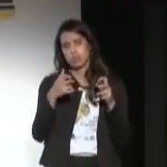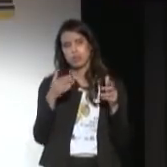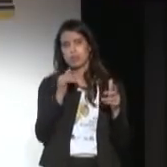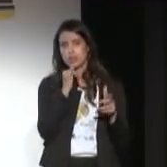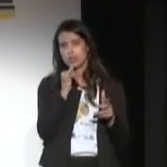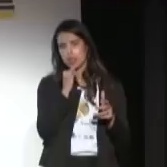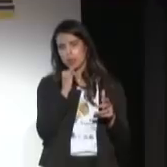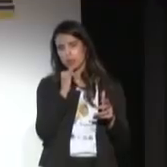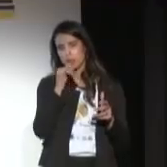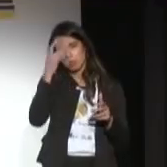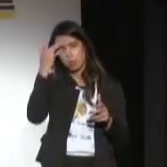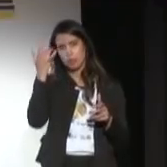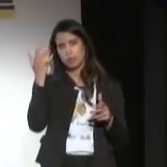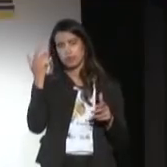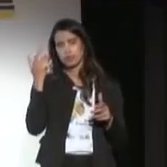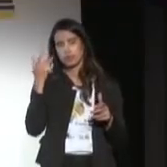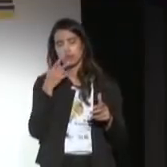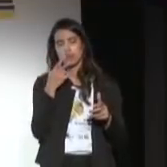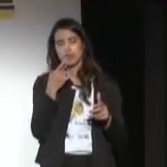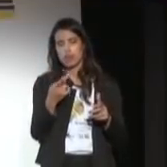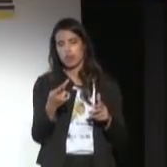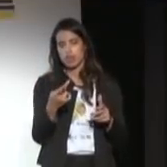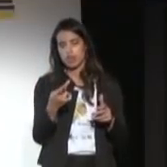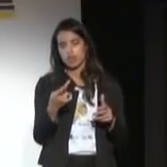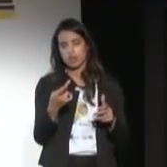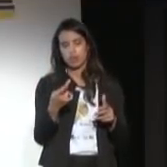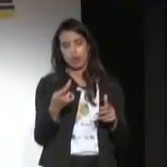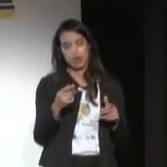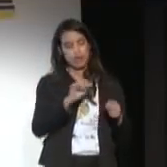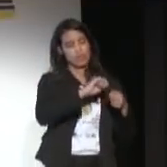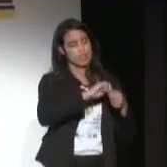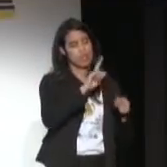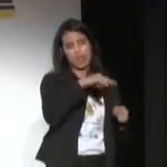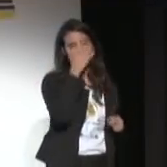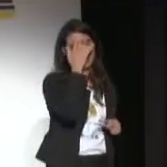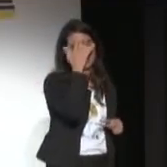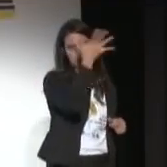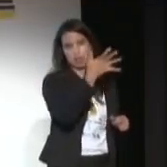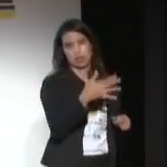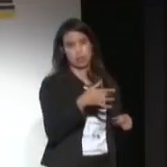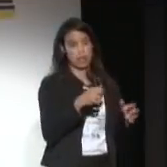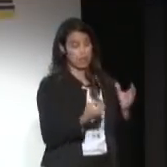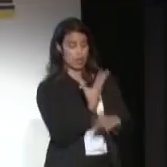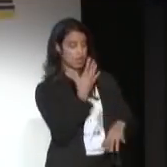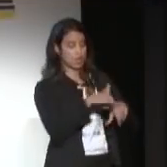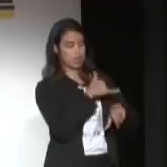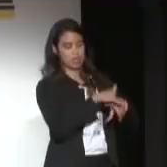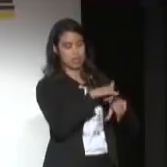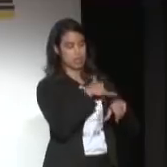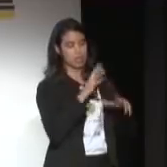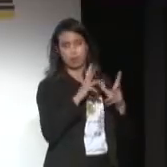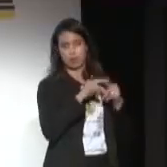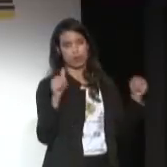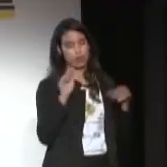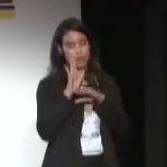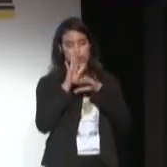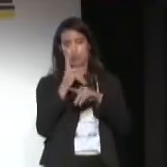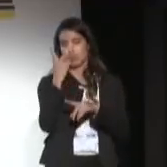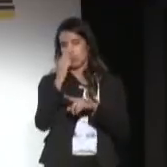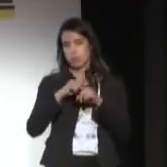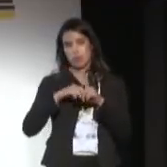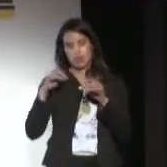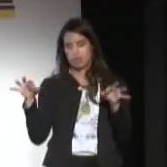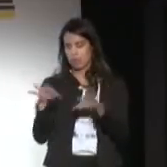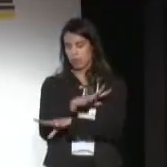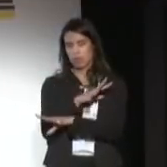que pessoas estão dizendo que fazer é muito simples. Então, elas inventam estratégias assim, maravilhosas que vão dar resultado em um mês, vão dar resultado